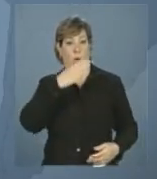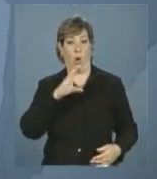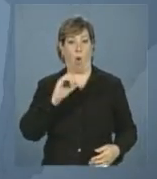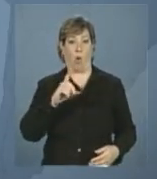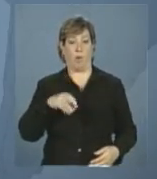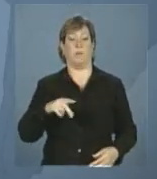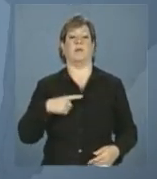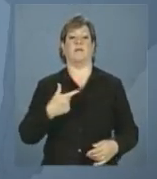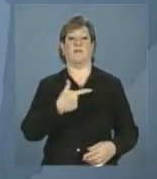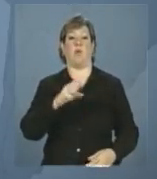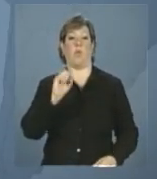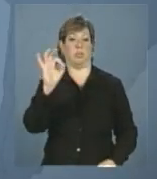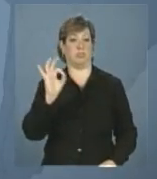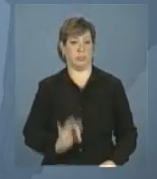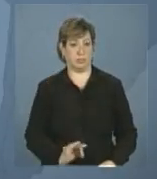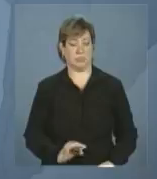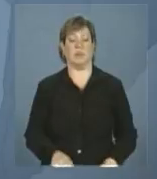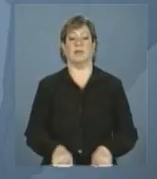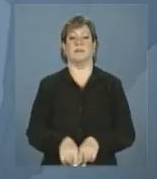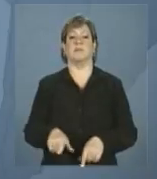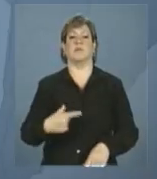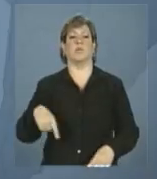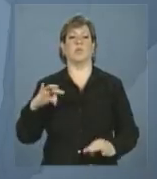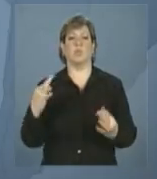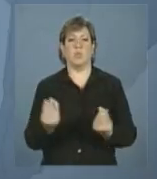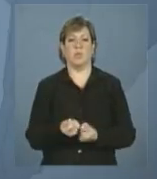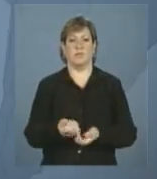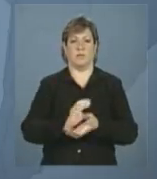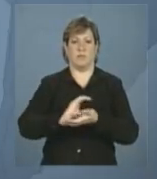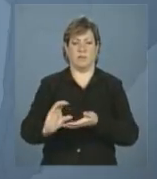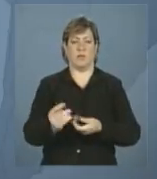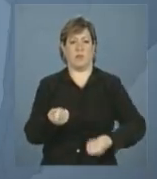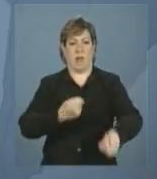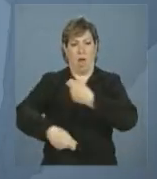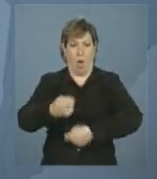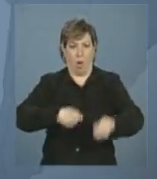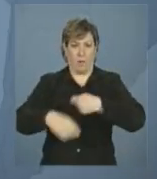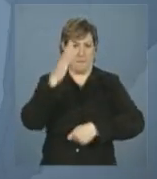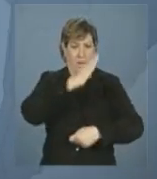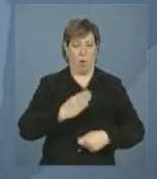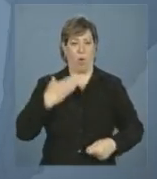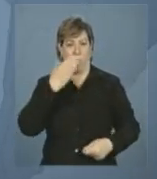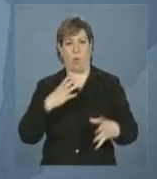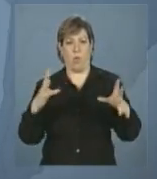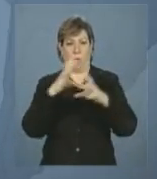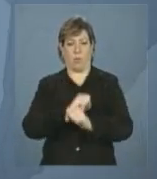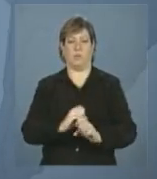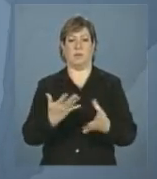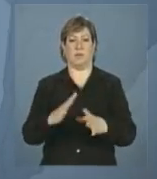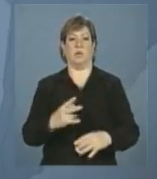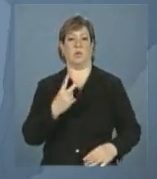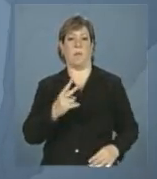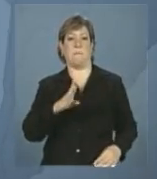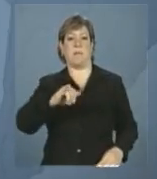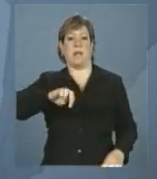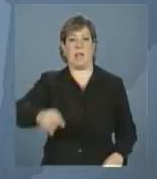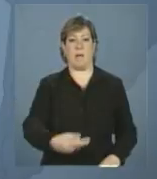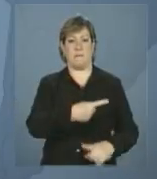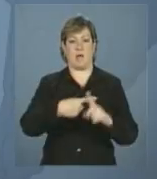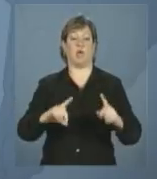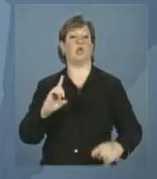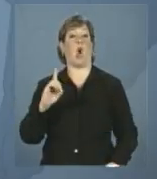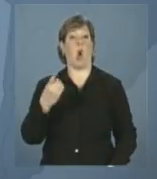de 28%. Os investimentos brasileiros na Colômbia já somam hoje cerca de 2 bilhões e meio